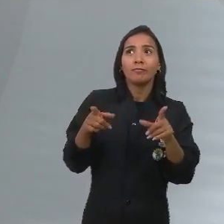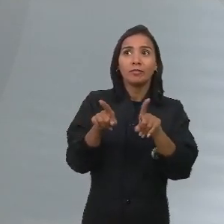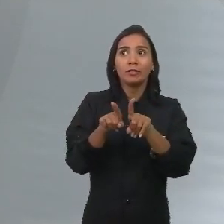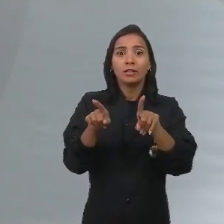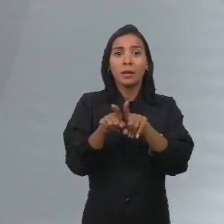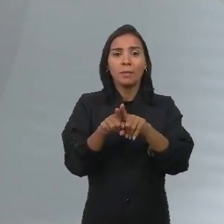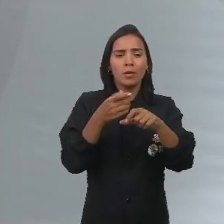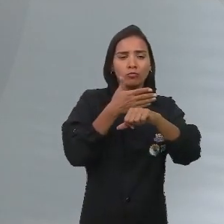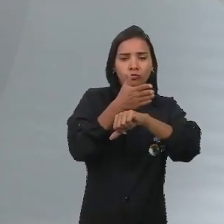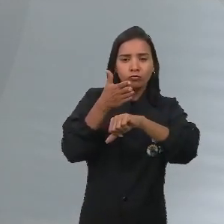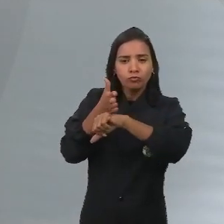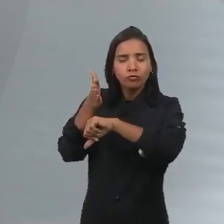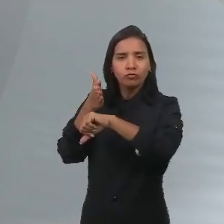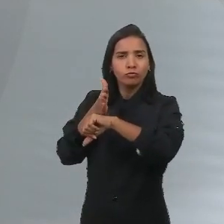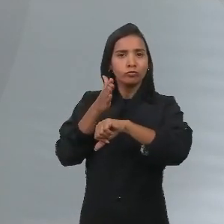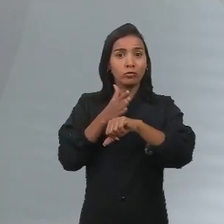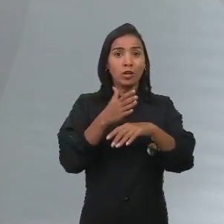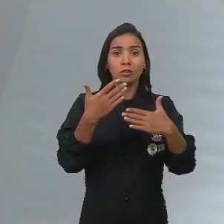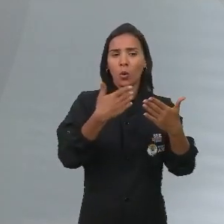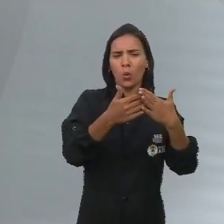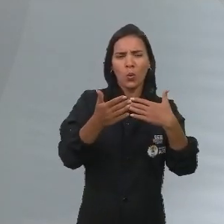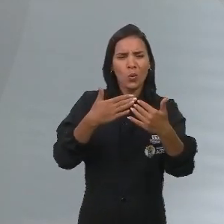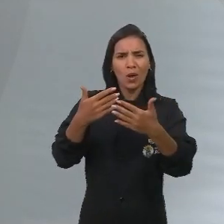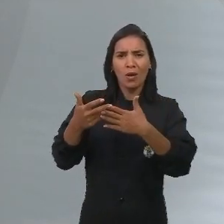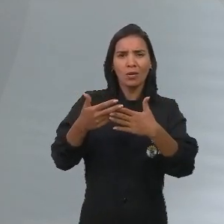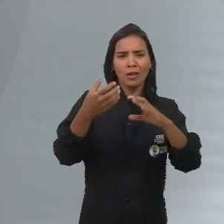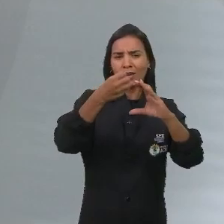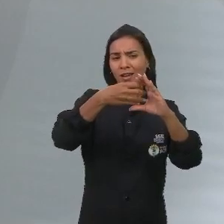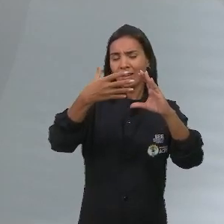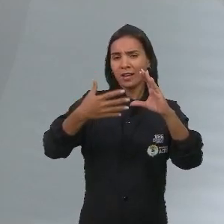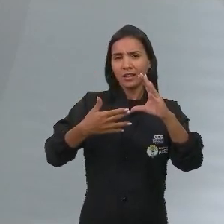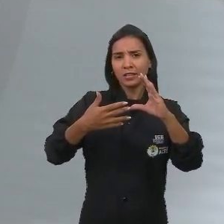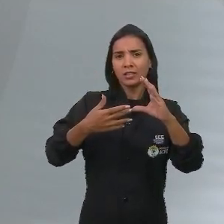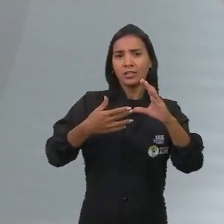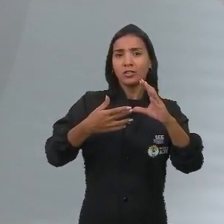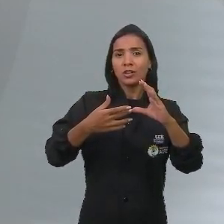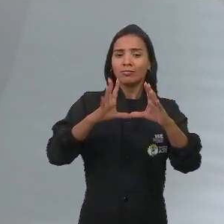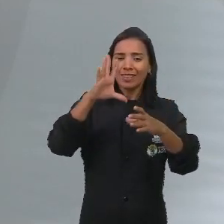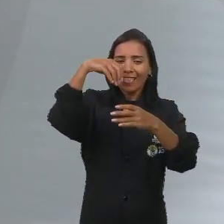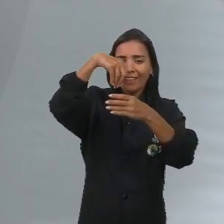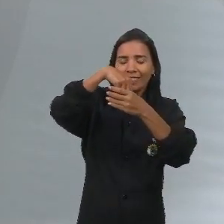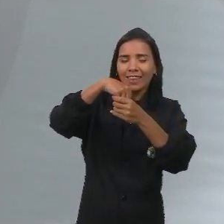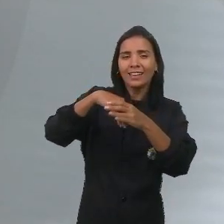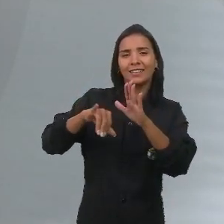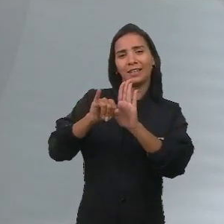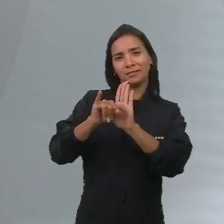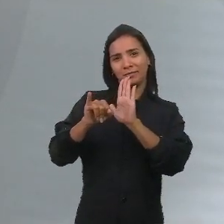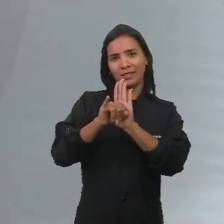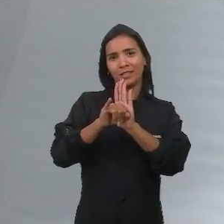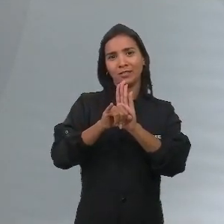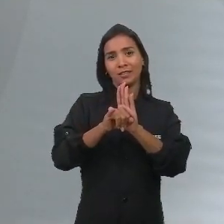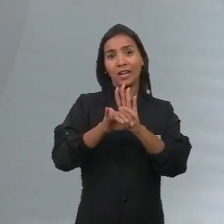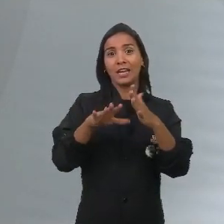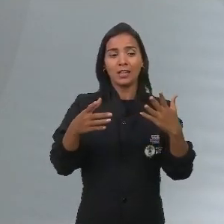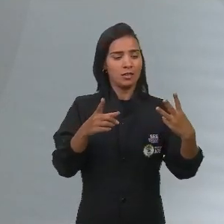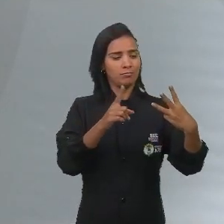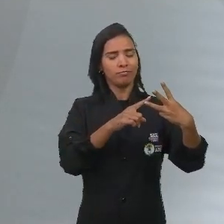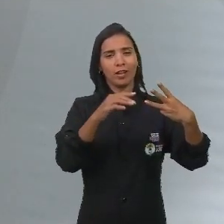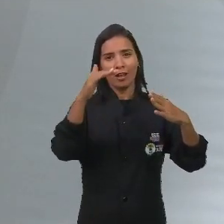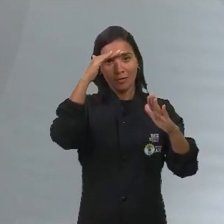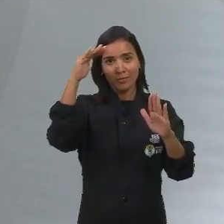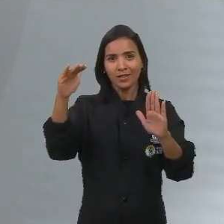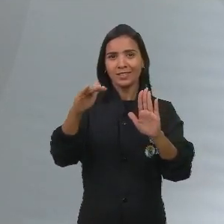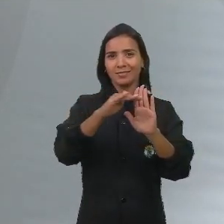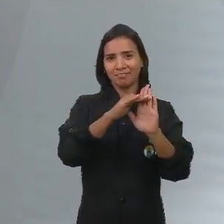Vertentes então todos esses elementos eles são parte da identificação assim como o do respeitar